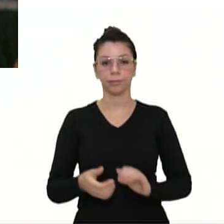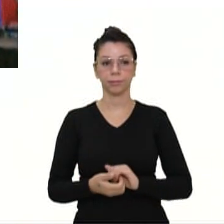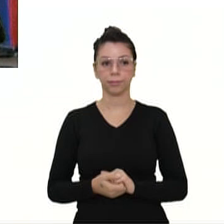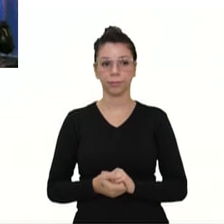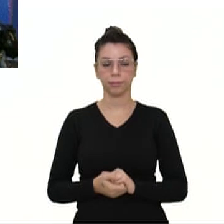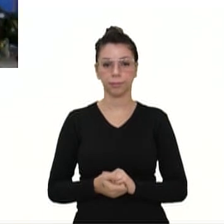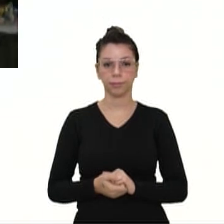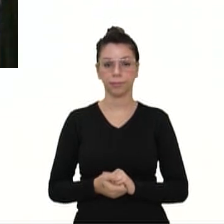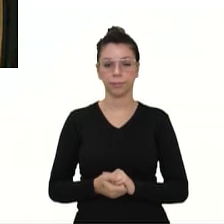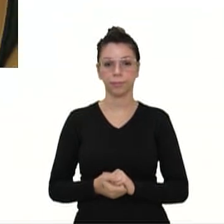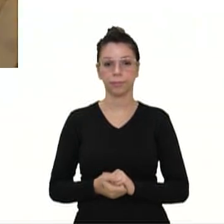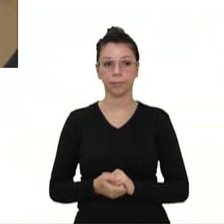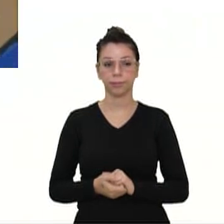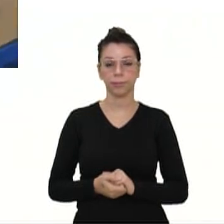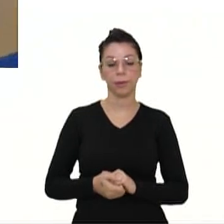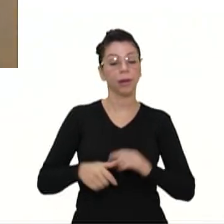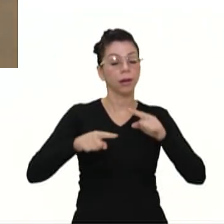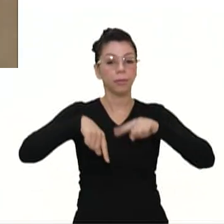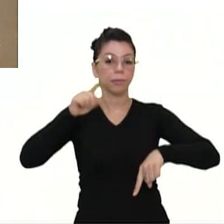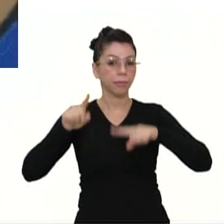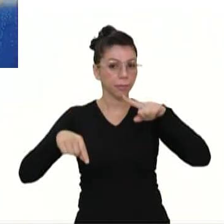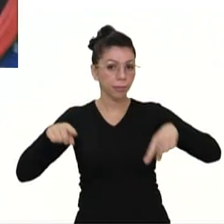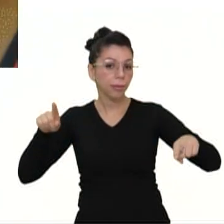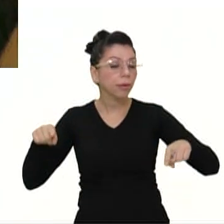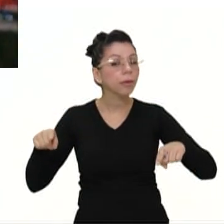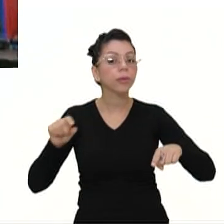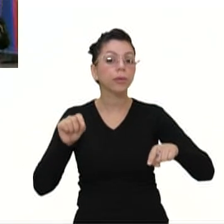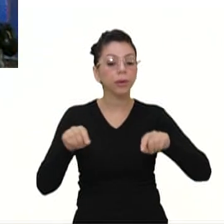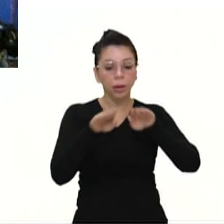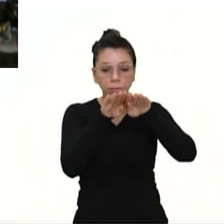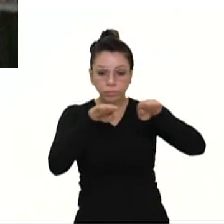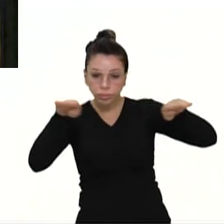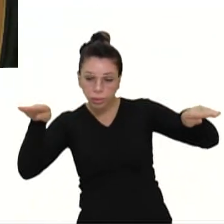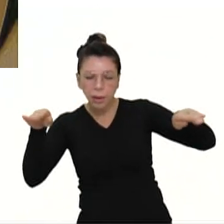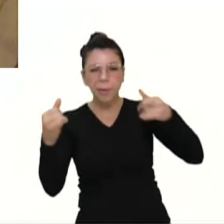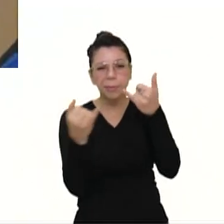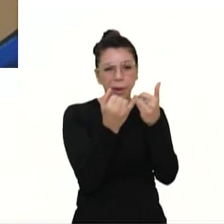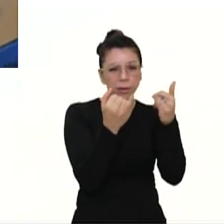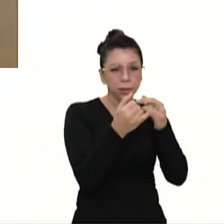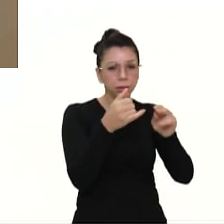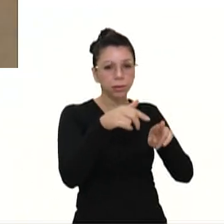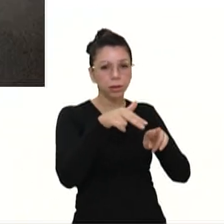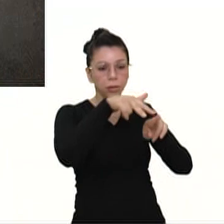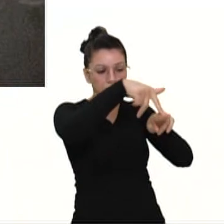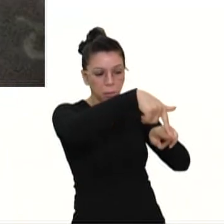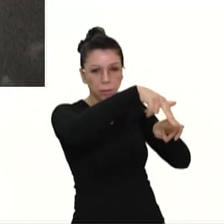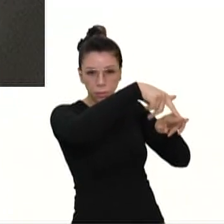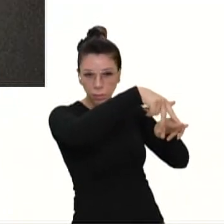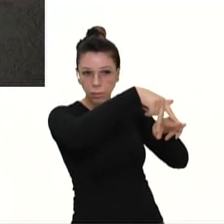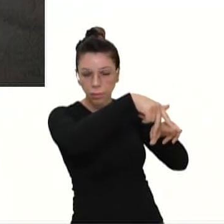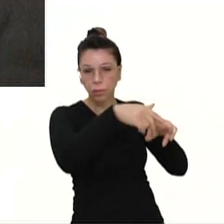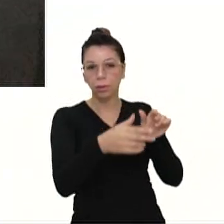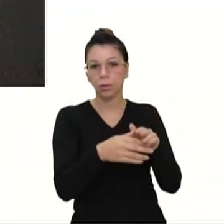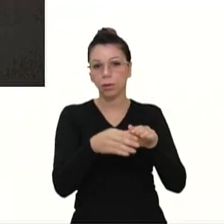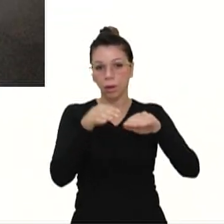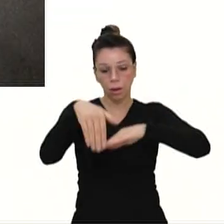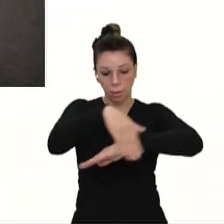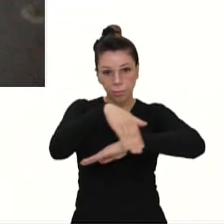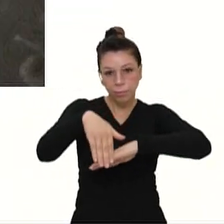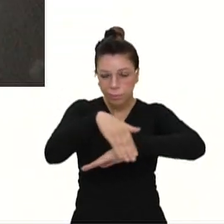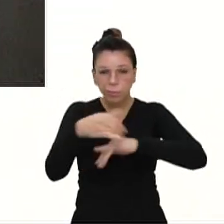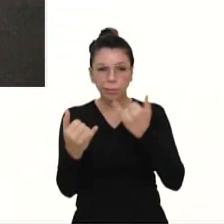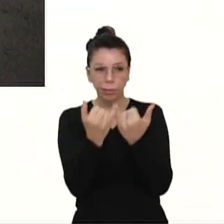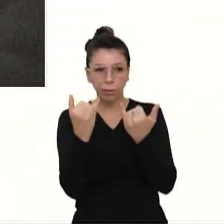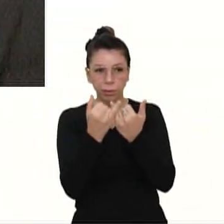O vert seria uma variação do que é o vertical no skate, a pista é muito parecida. O street, que